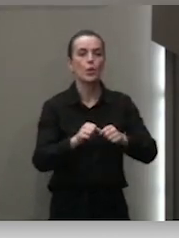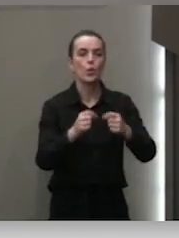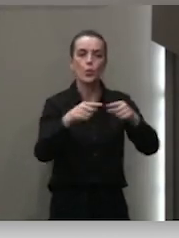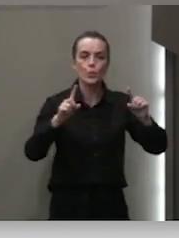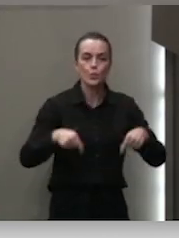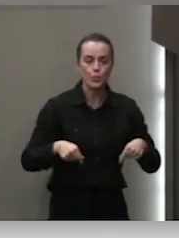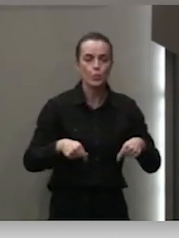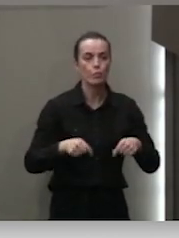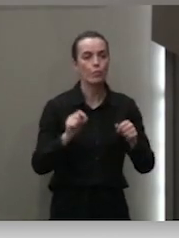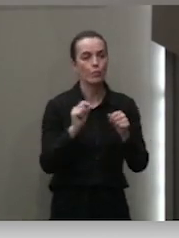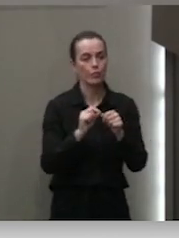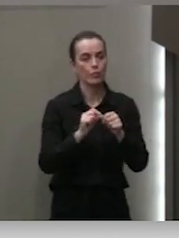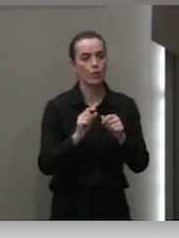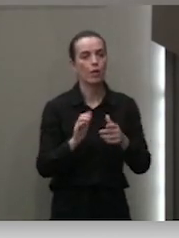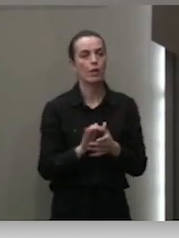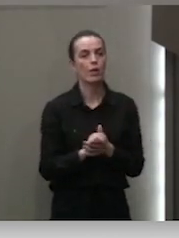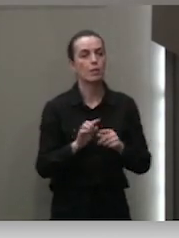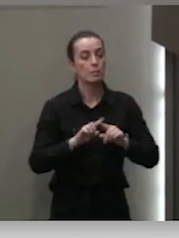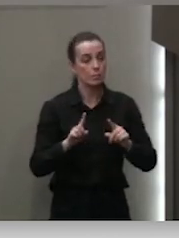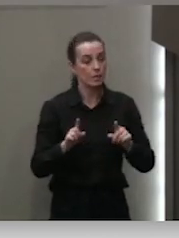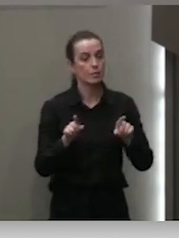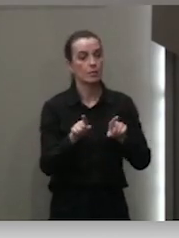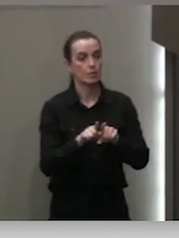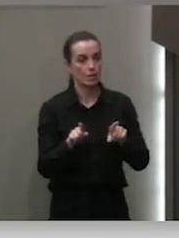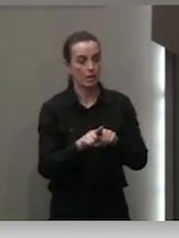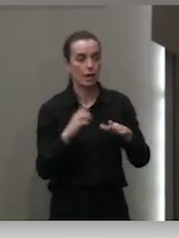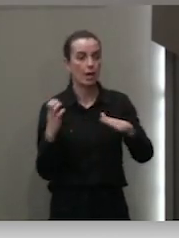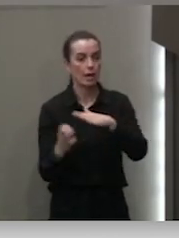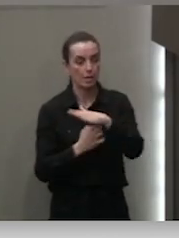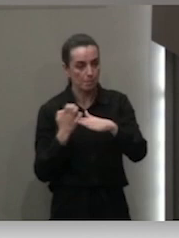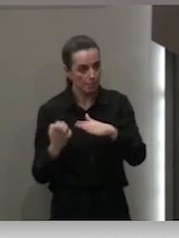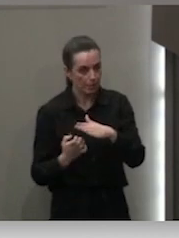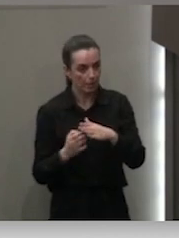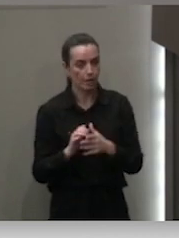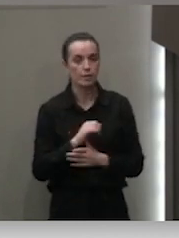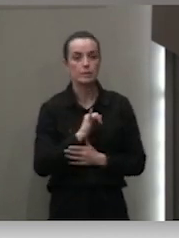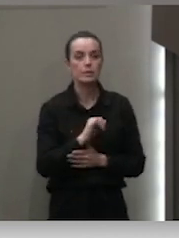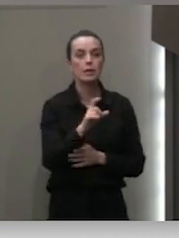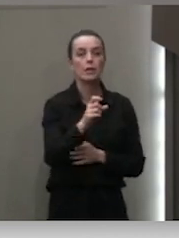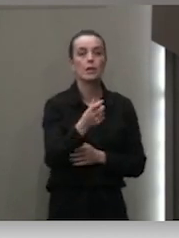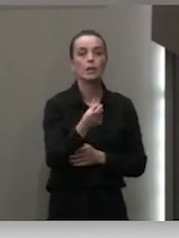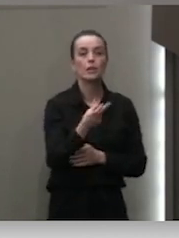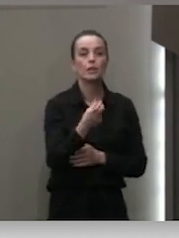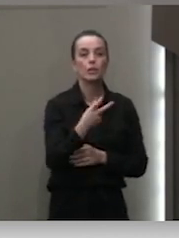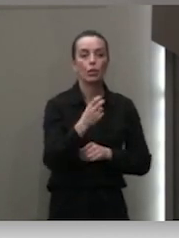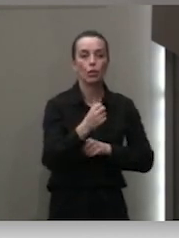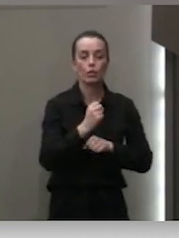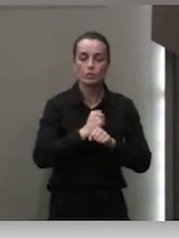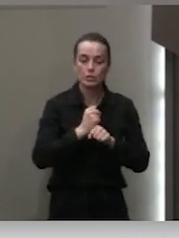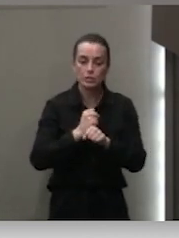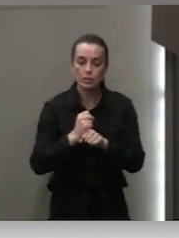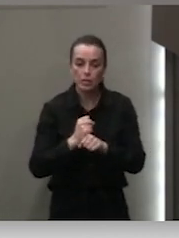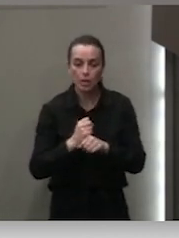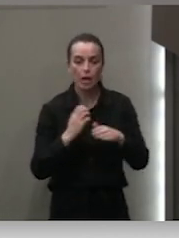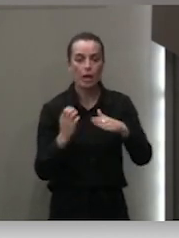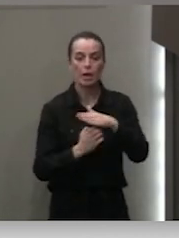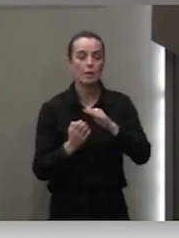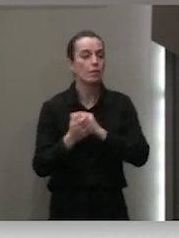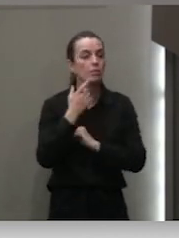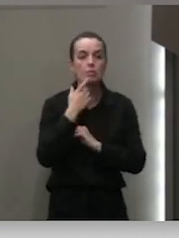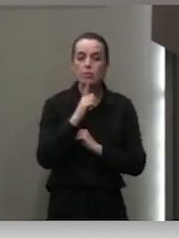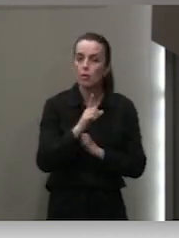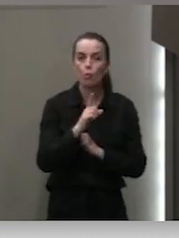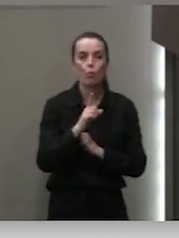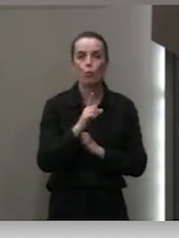contrapartidas que a empresa Obrigatoriamente vai ter que fazer se em 12 anos a empresa não render em tributos pro